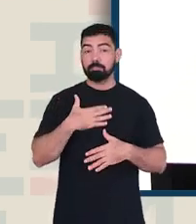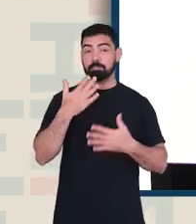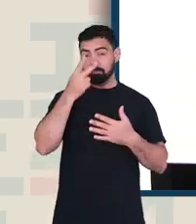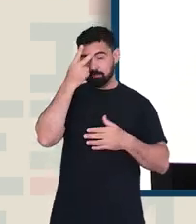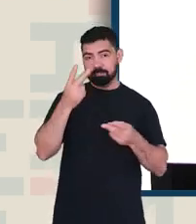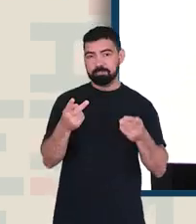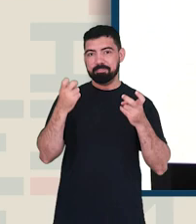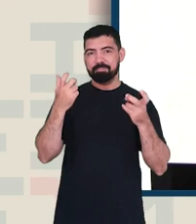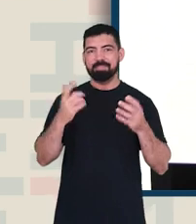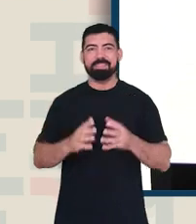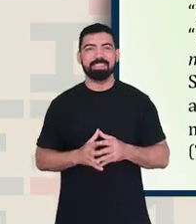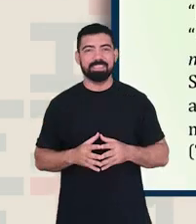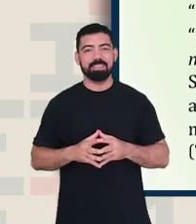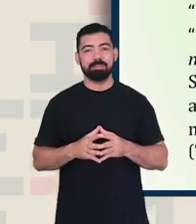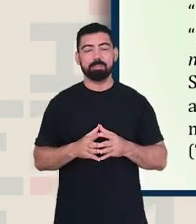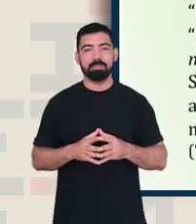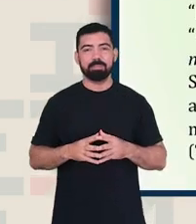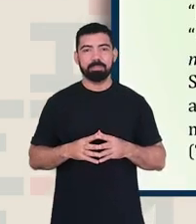a percepção.